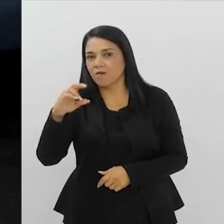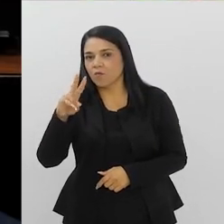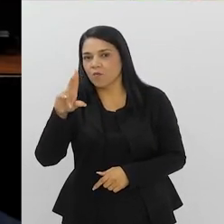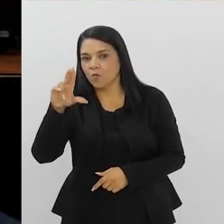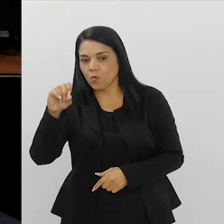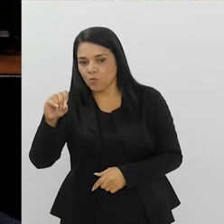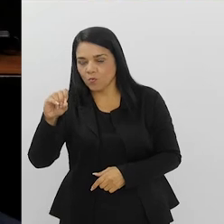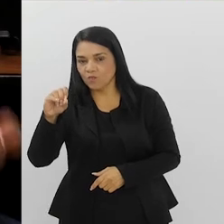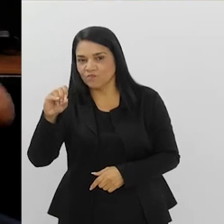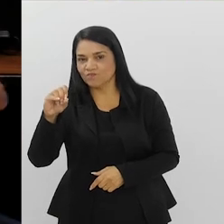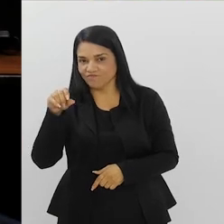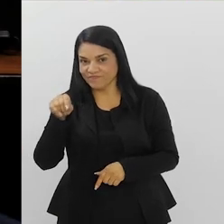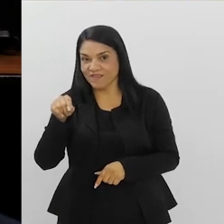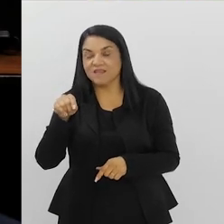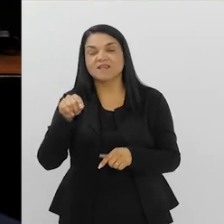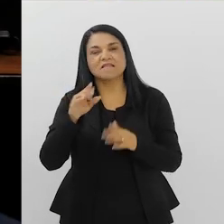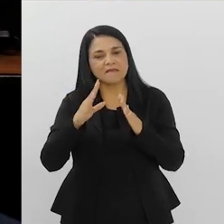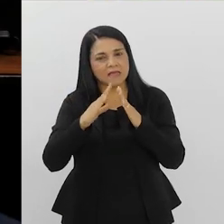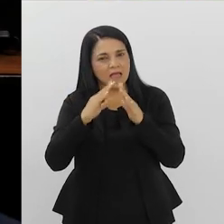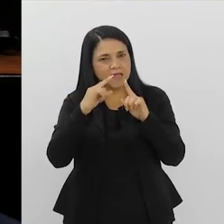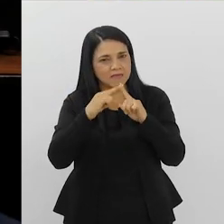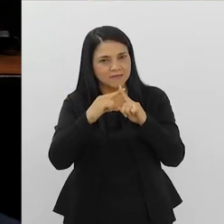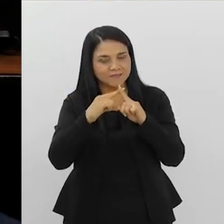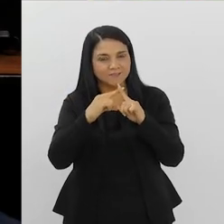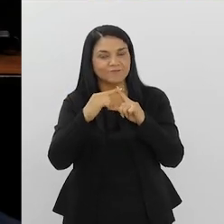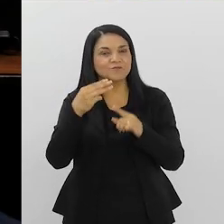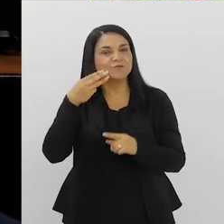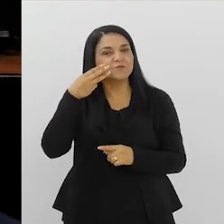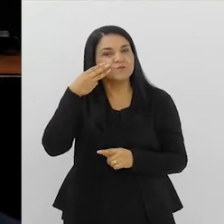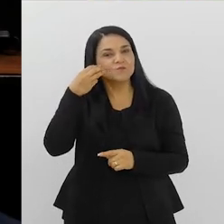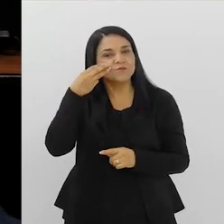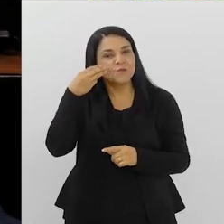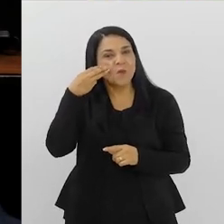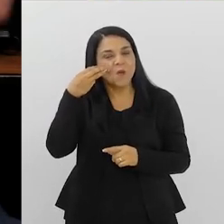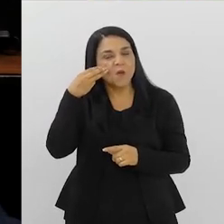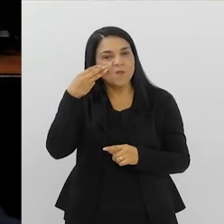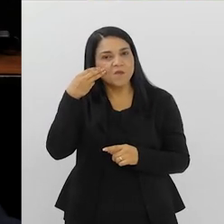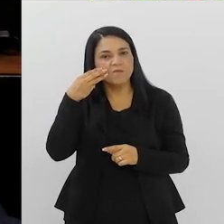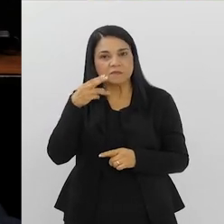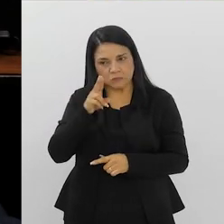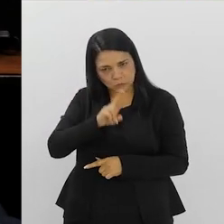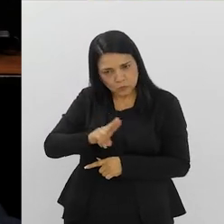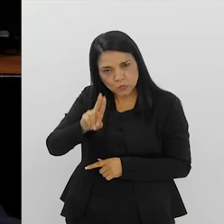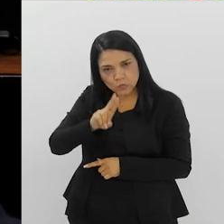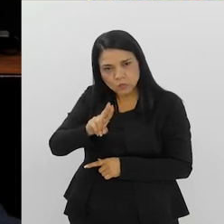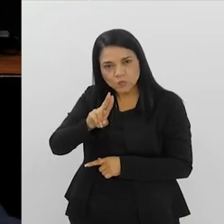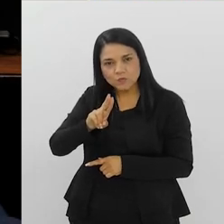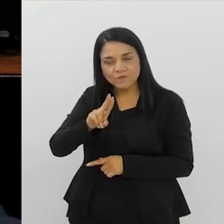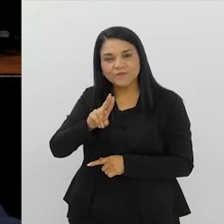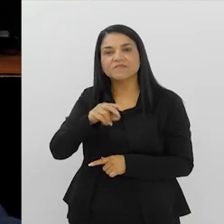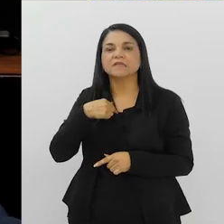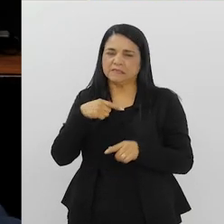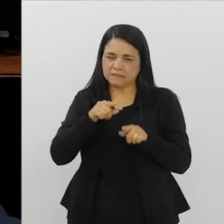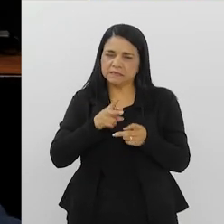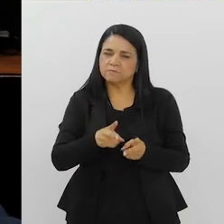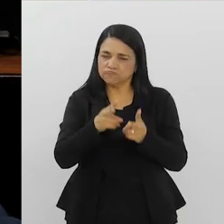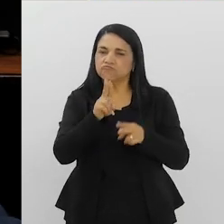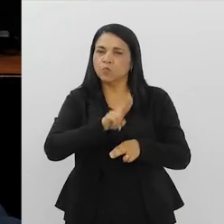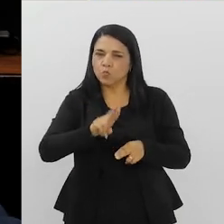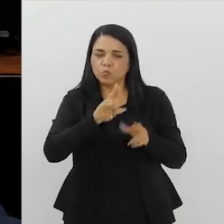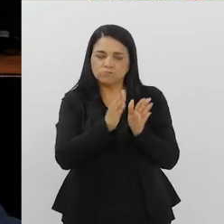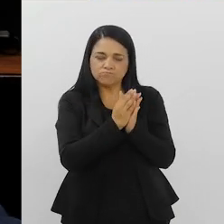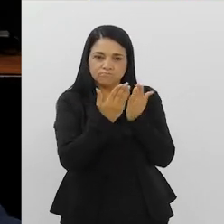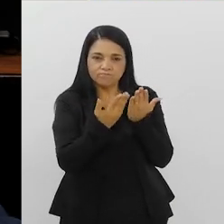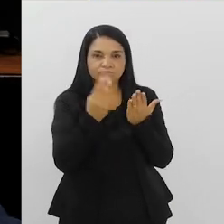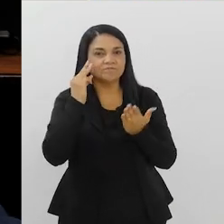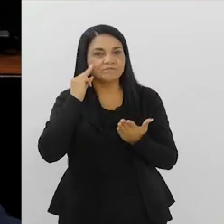né com o velho testamento e o Novo Testamento eh para mostrar que Deus ama todos nós não só aqueles que viviam na